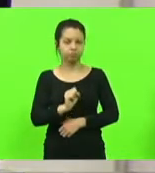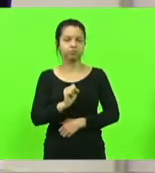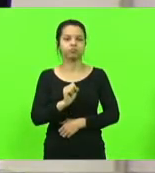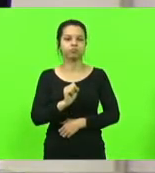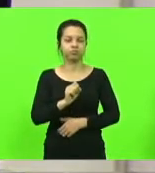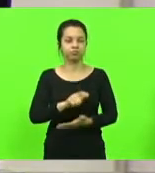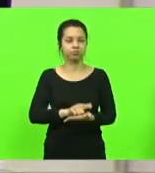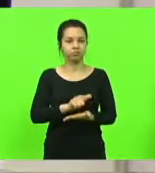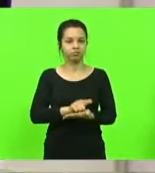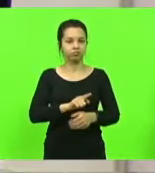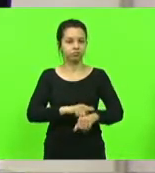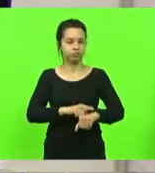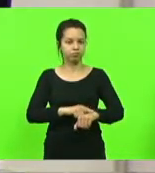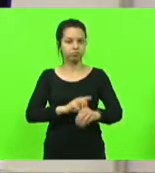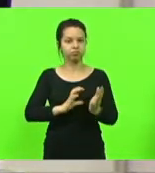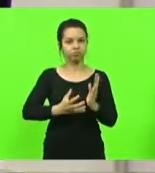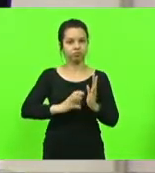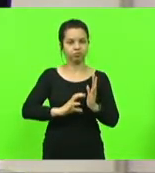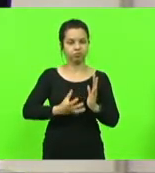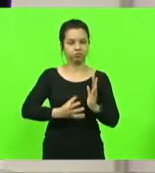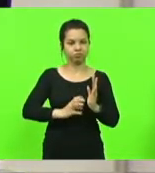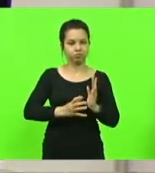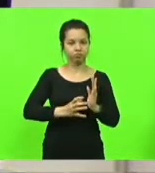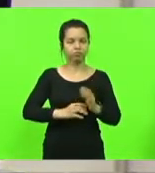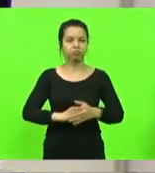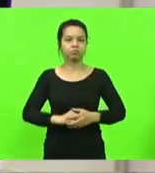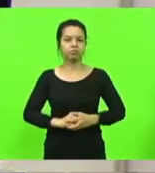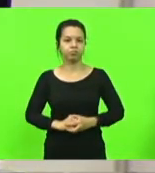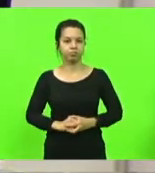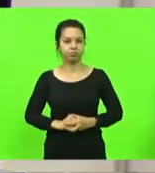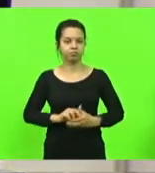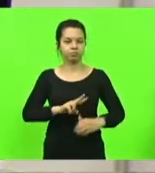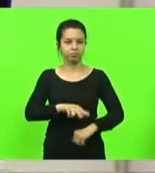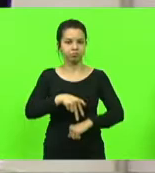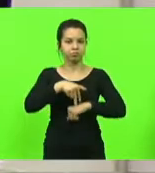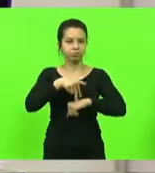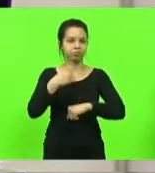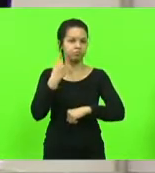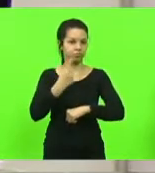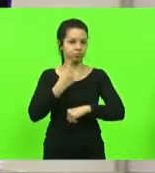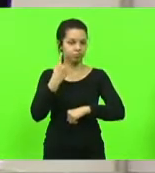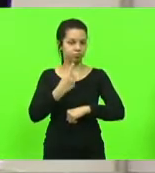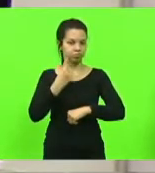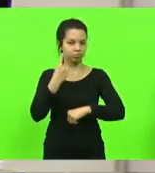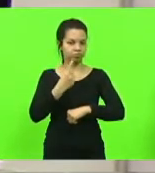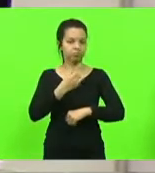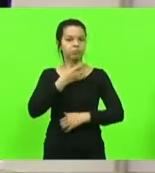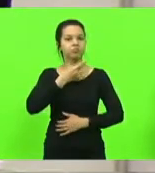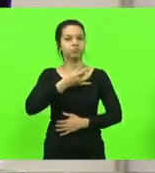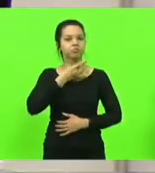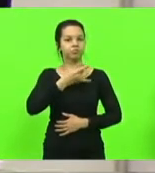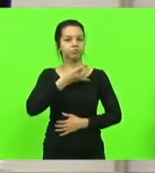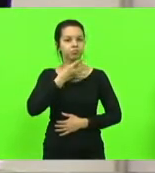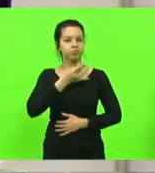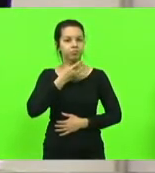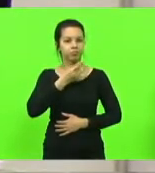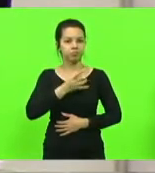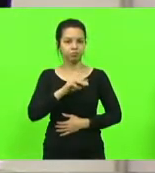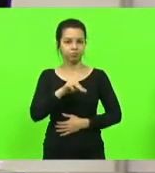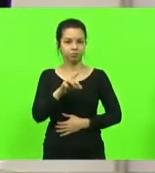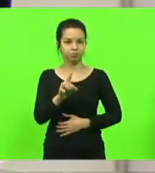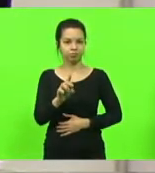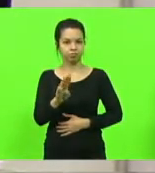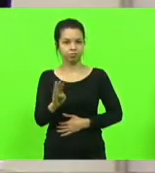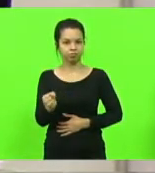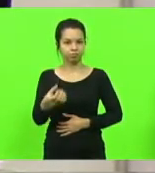horário destinado aos partidos políticos, fizeram uso da palavra os senhores deputados Valdir Cobalcini, Bloco MDB